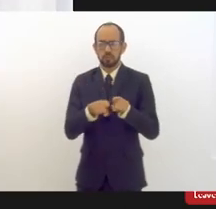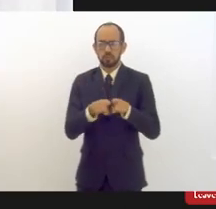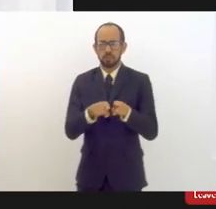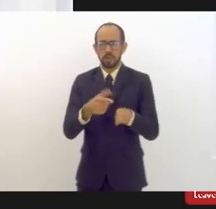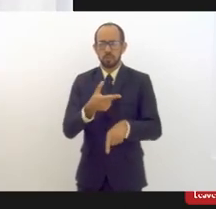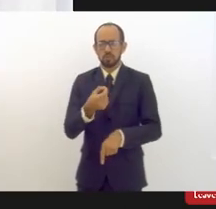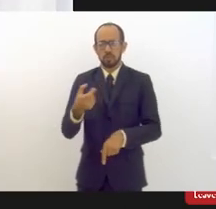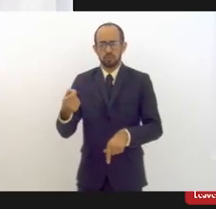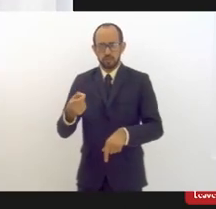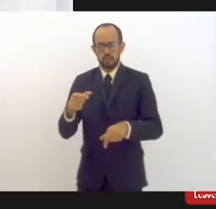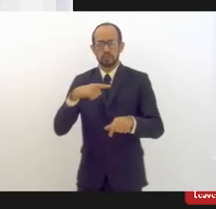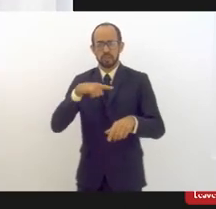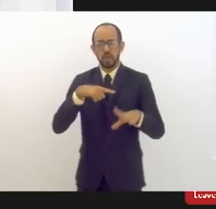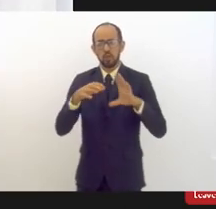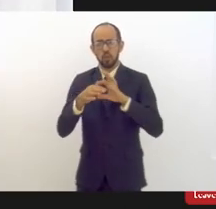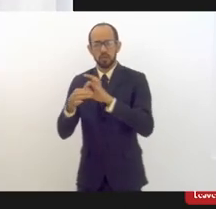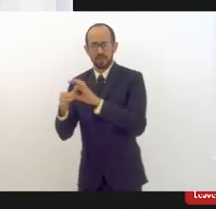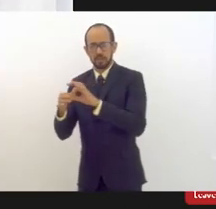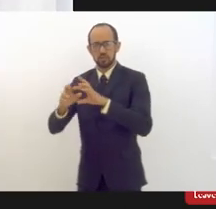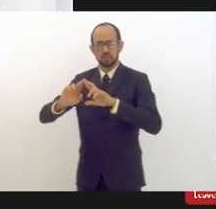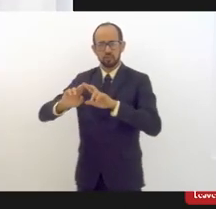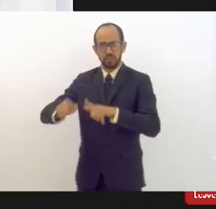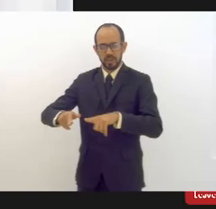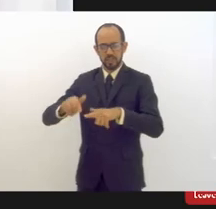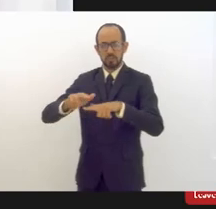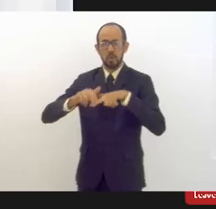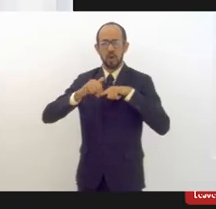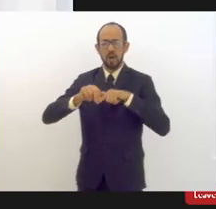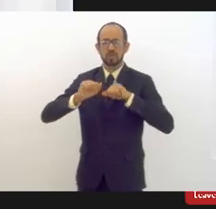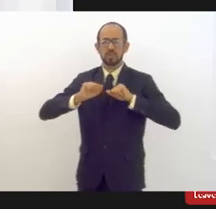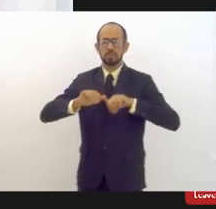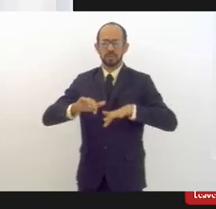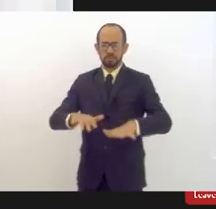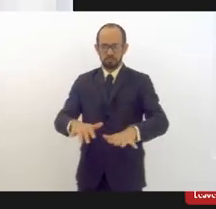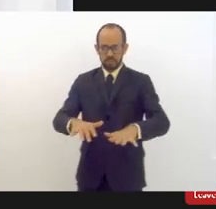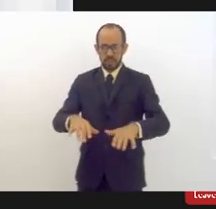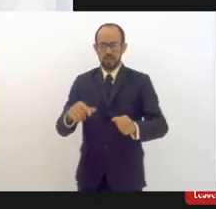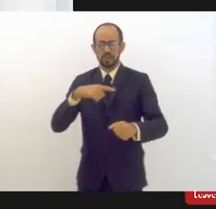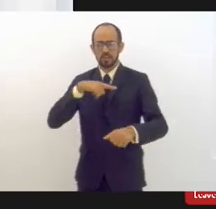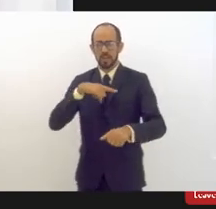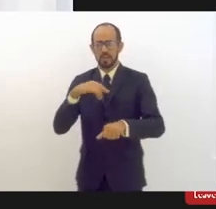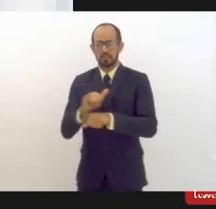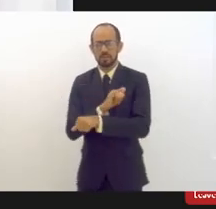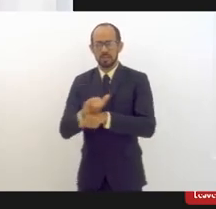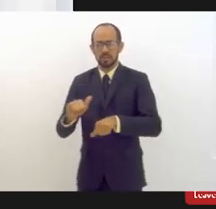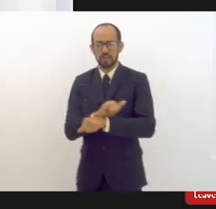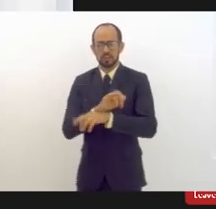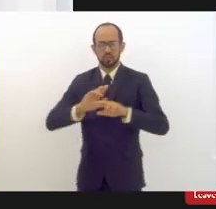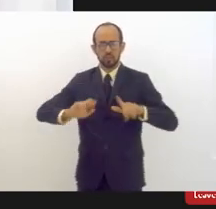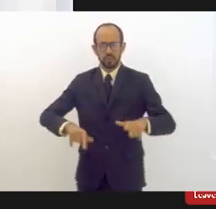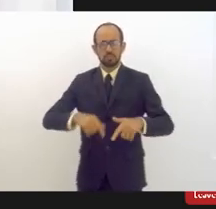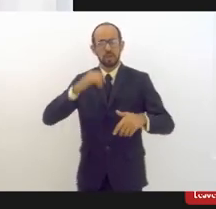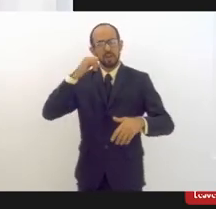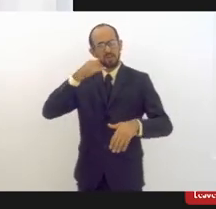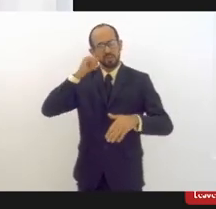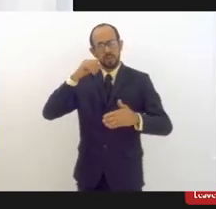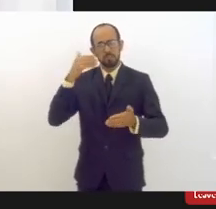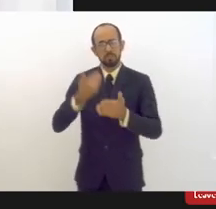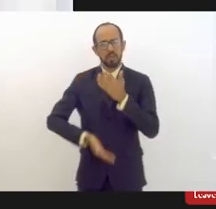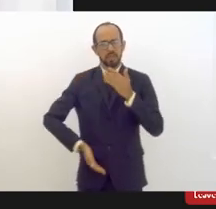da pandemia. Foi feita toda uma estratégia diferenciada pedagógica para que a gente não perdesse nenhum aluno,